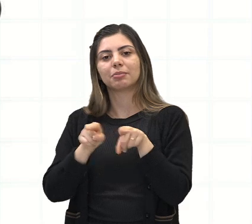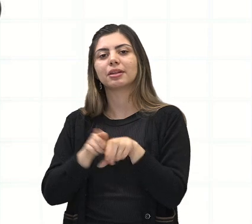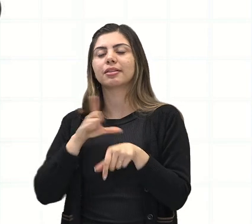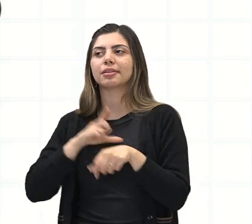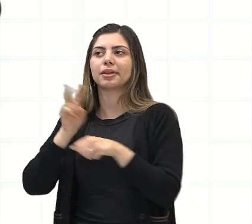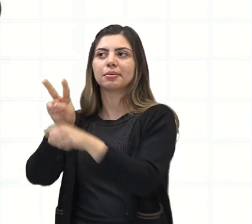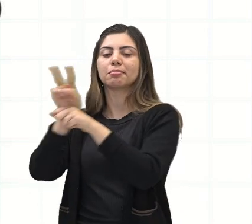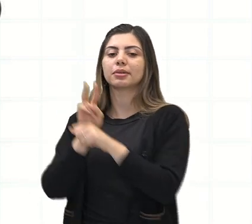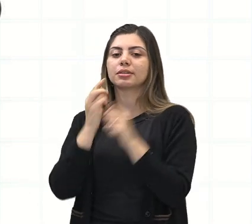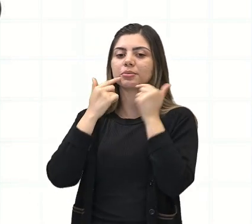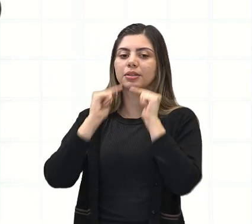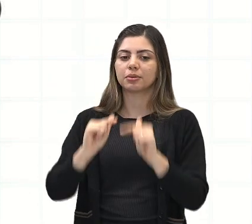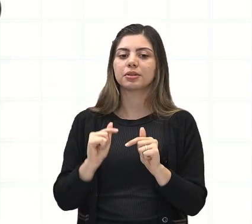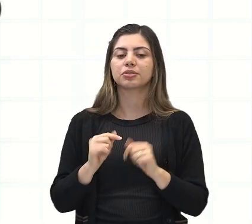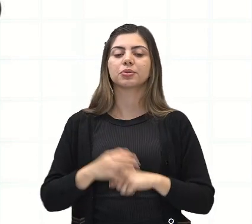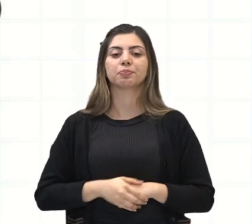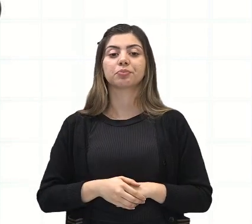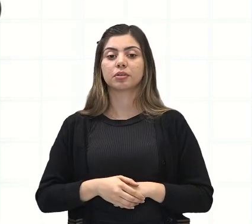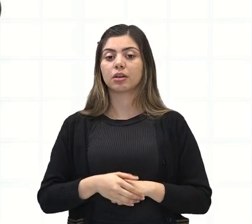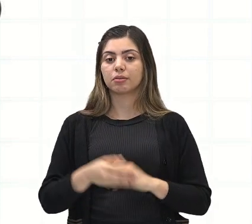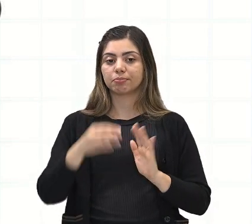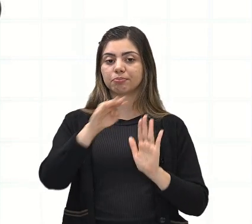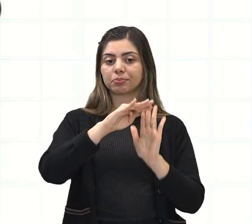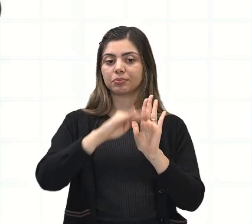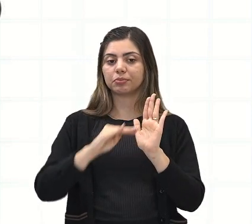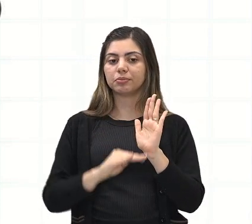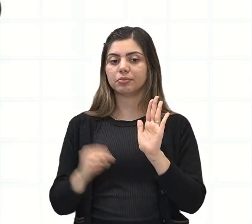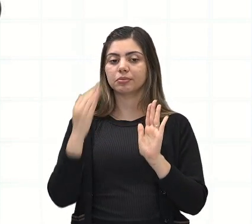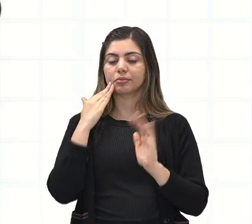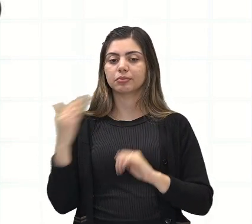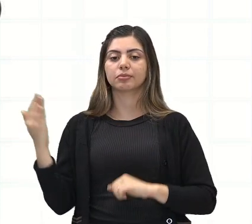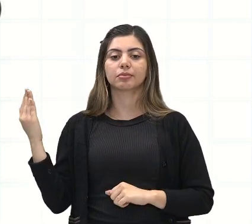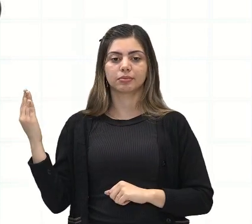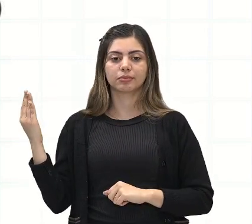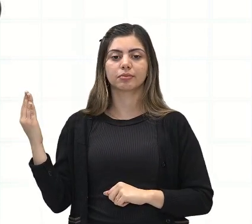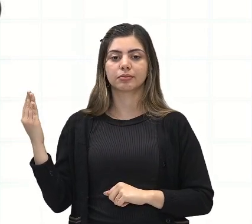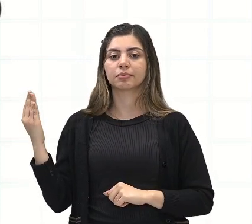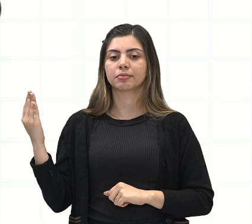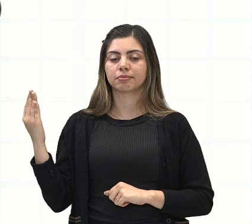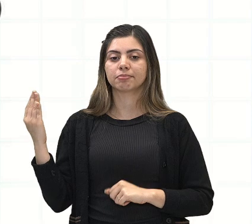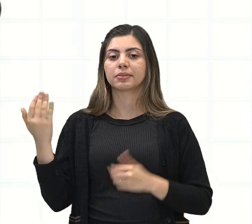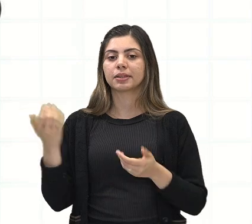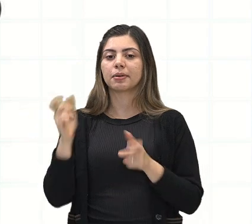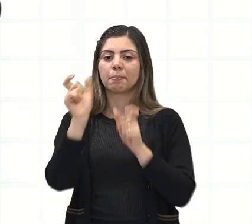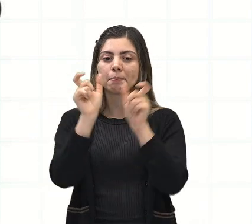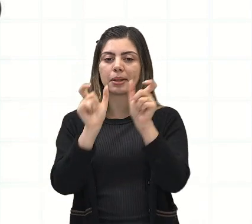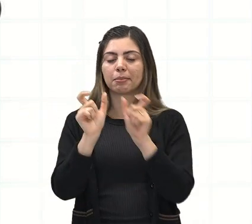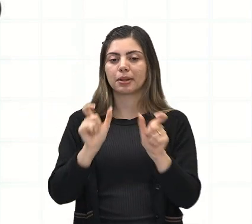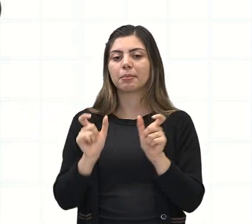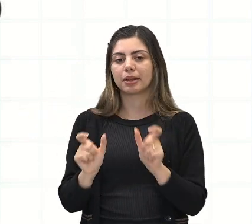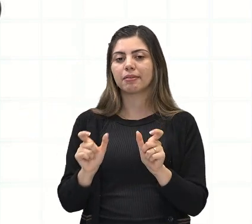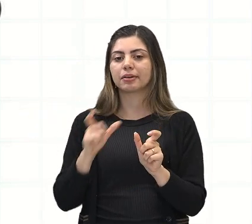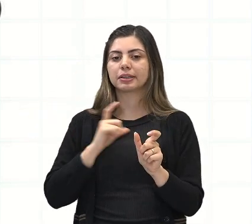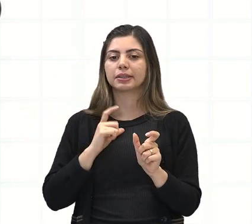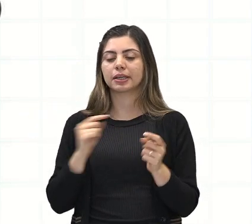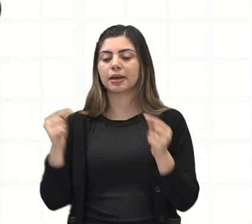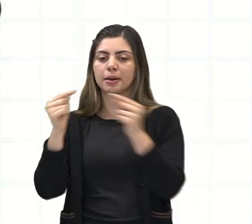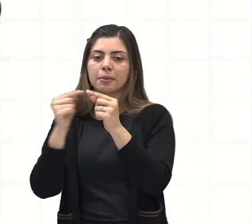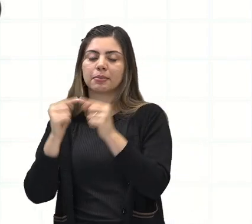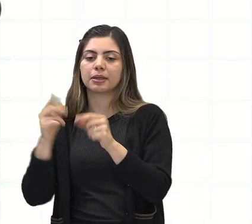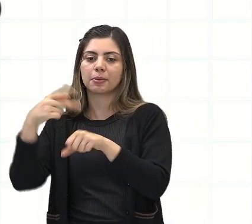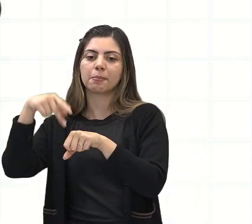do francês, marketing do inglês, online inglês, outdoor do inglês, pedigree inglês, réveillon do